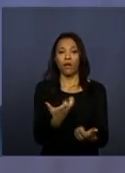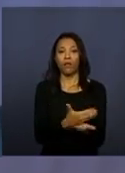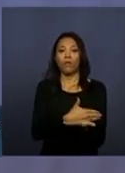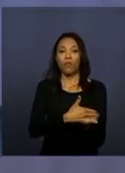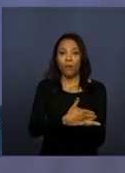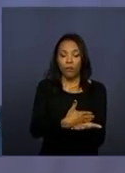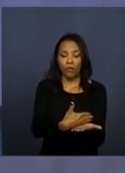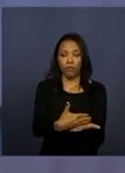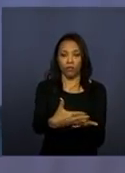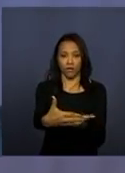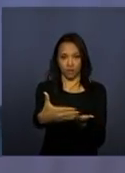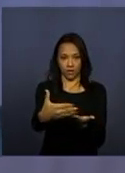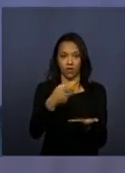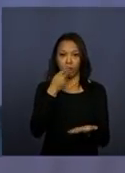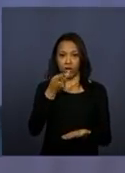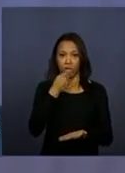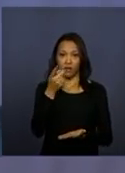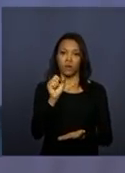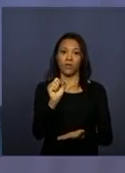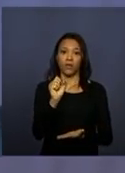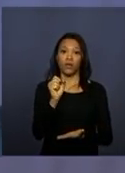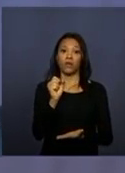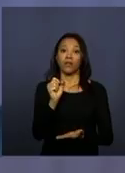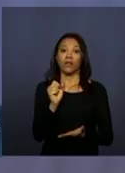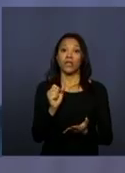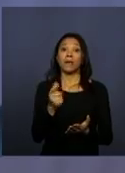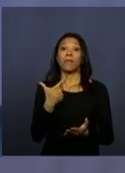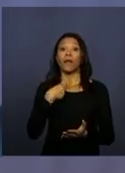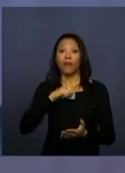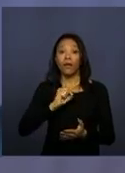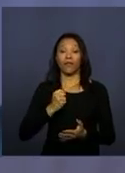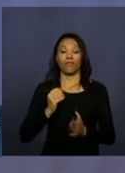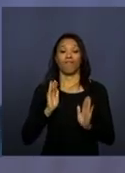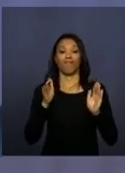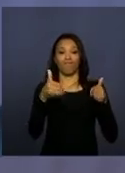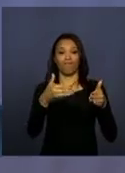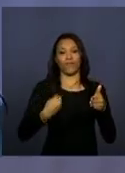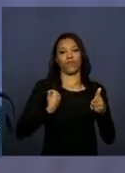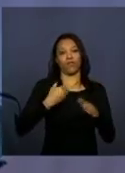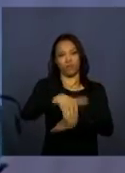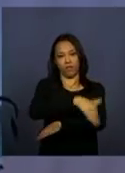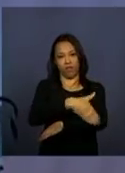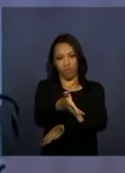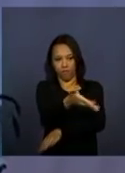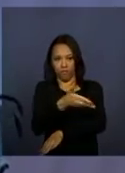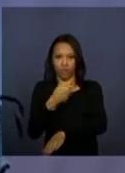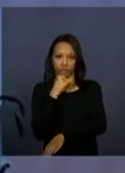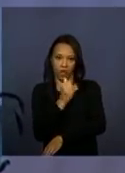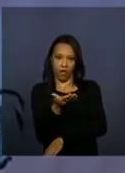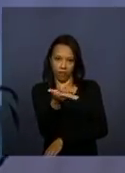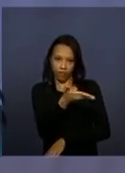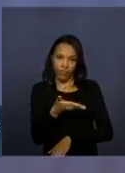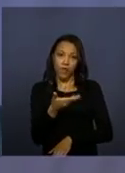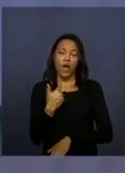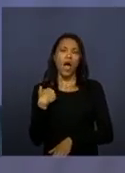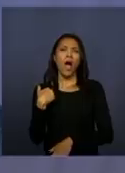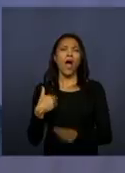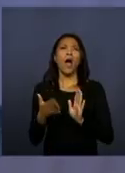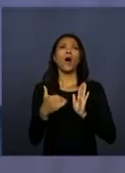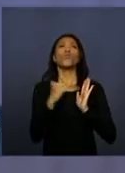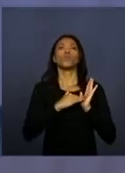começar falando para a população em situação de rua. Da última vez que eu estive